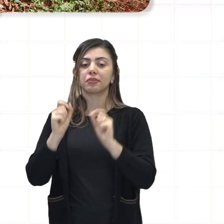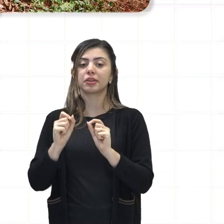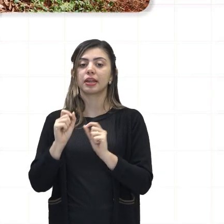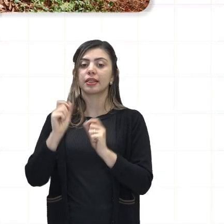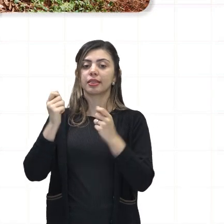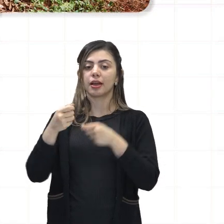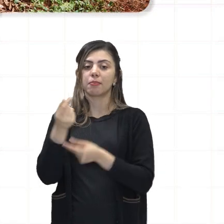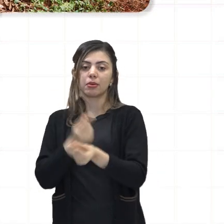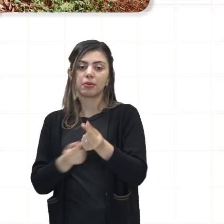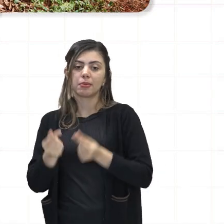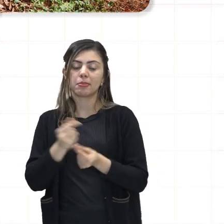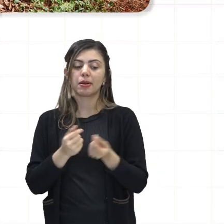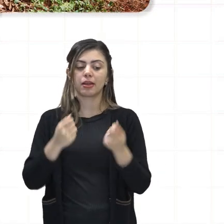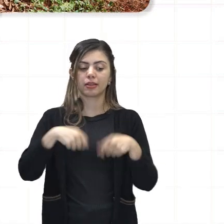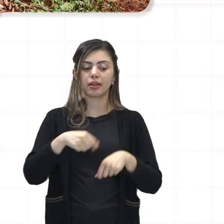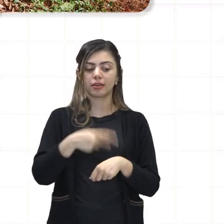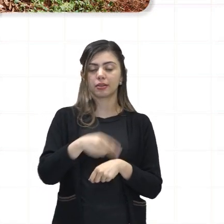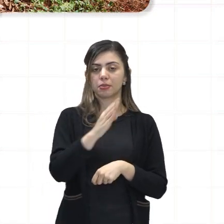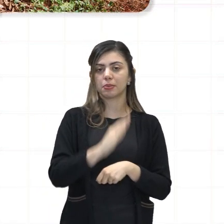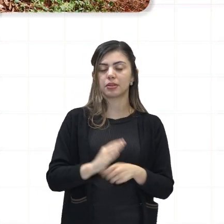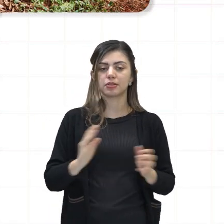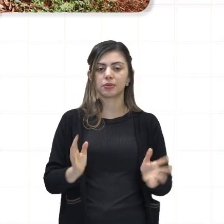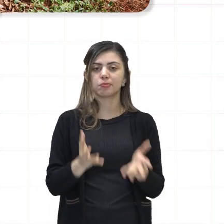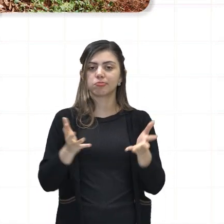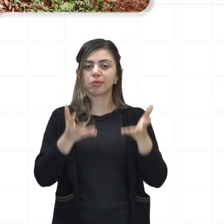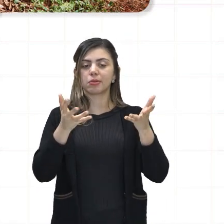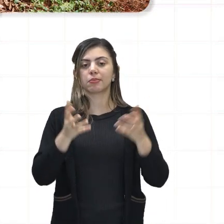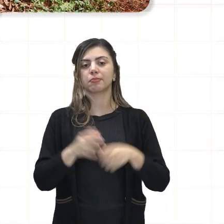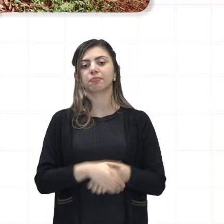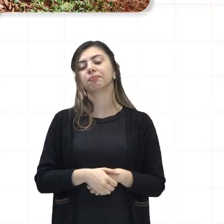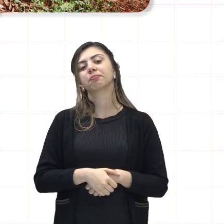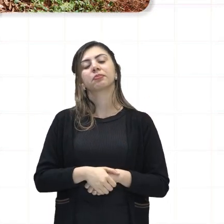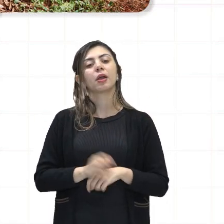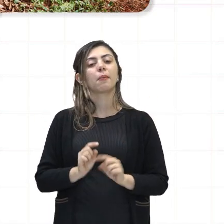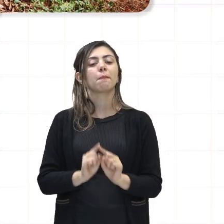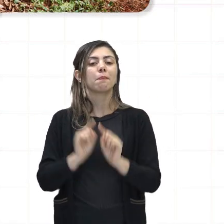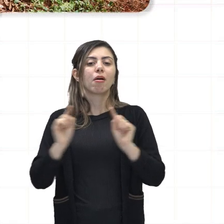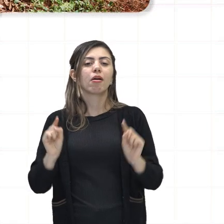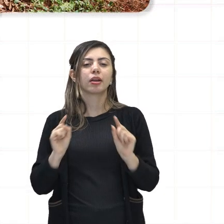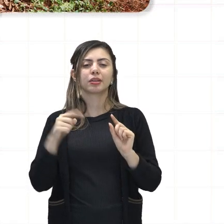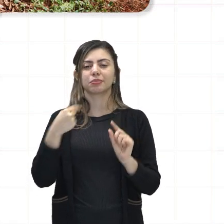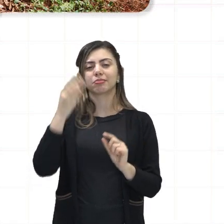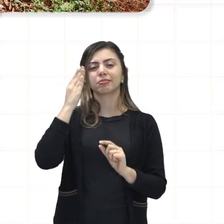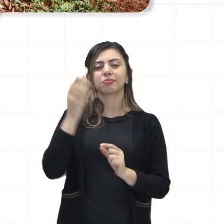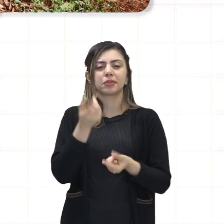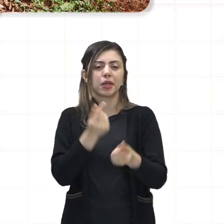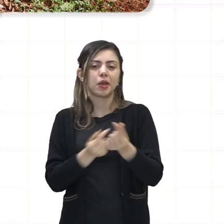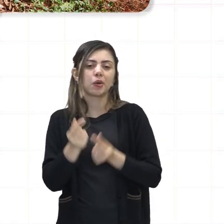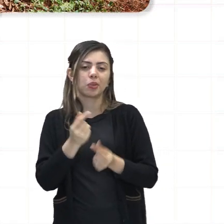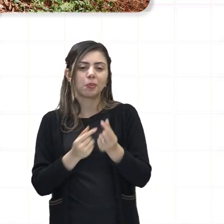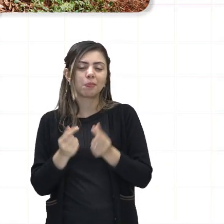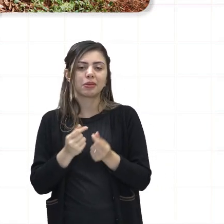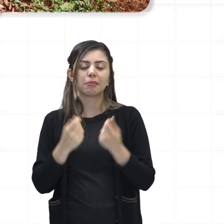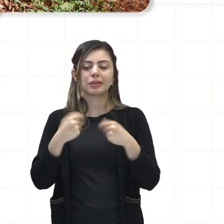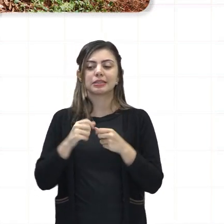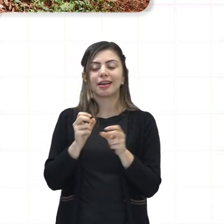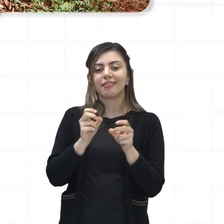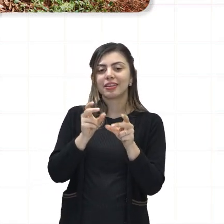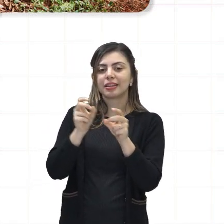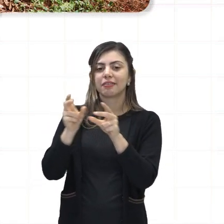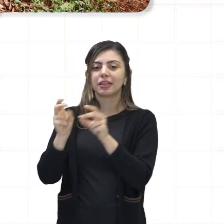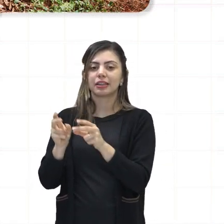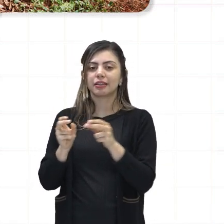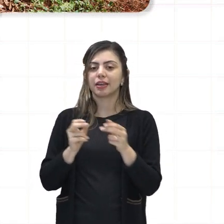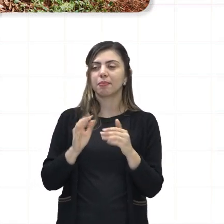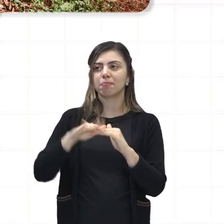a economia brasileira. No entanto, a dependência econômica em relação à exportação de produtos agrícolas